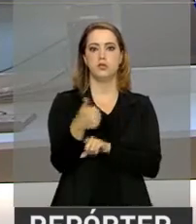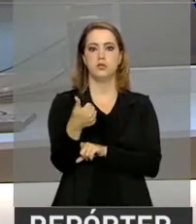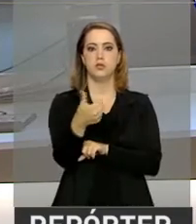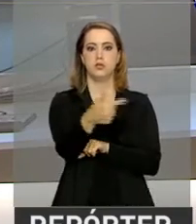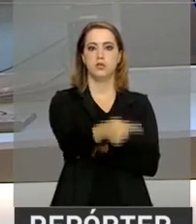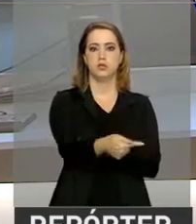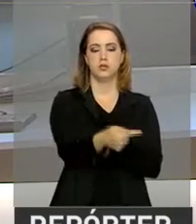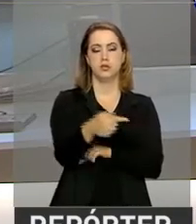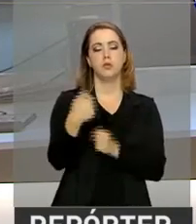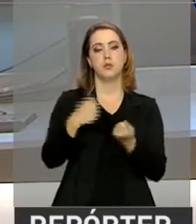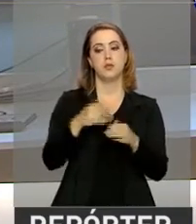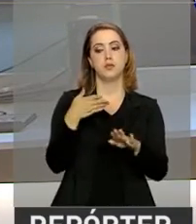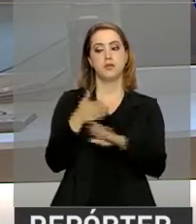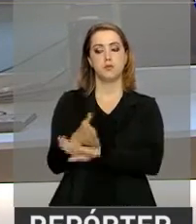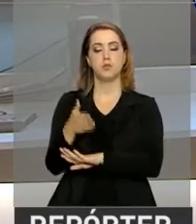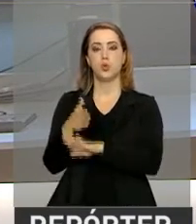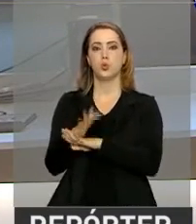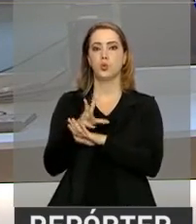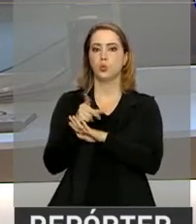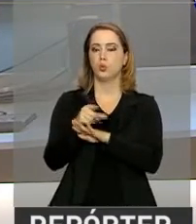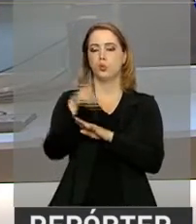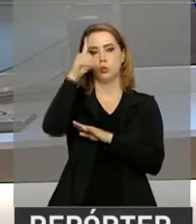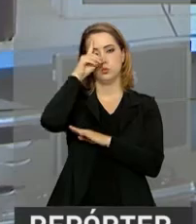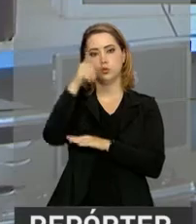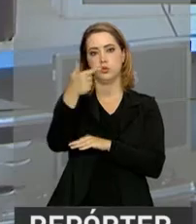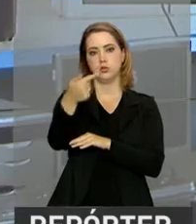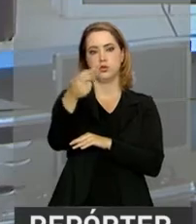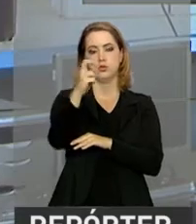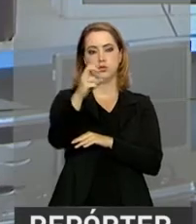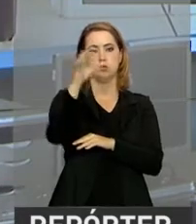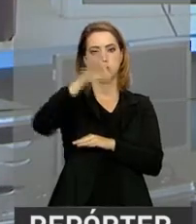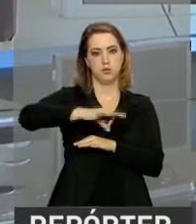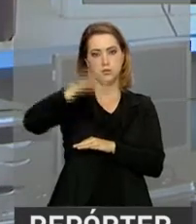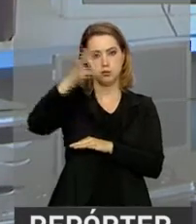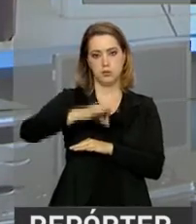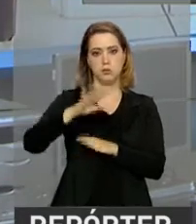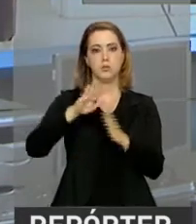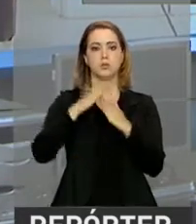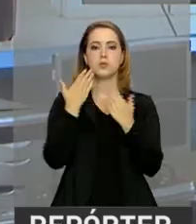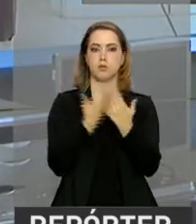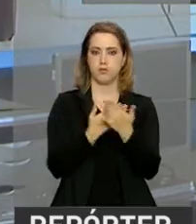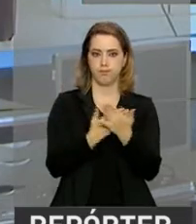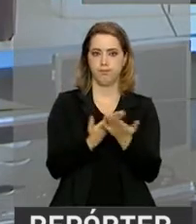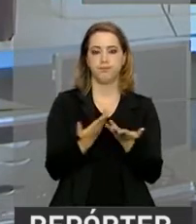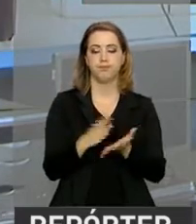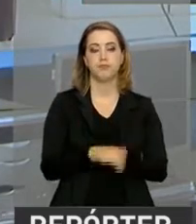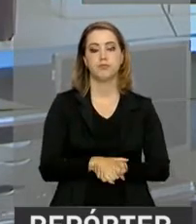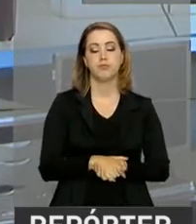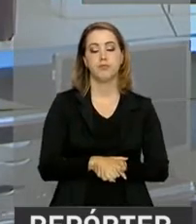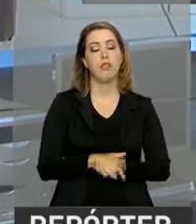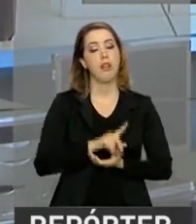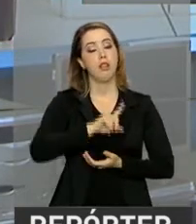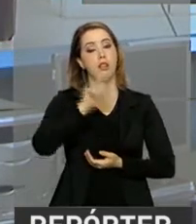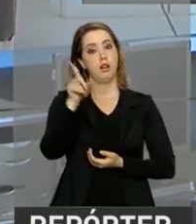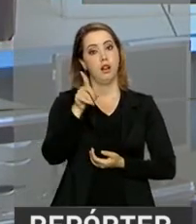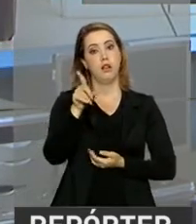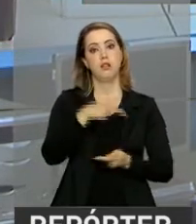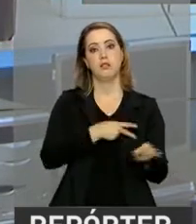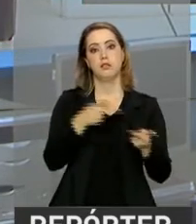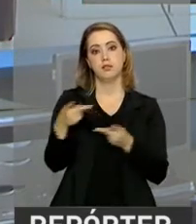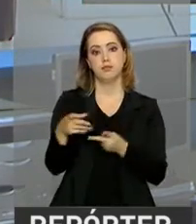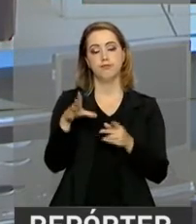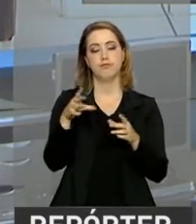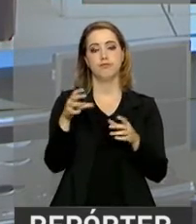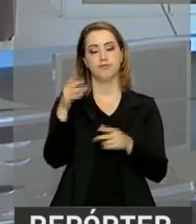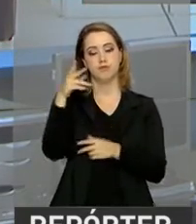ir a 75% das aulas e no japão o presidente michel temer comentou sobre o encontro que teve